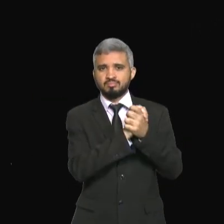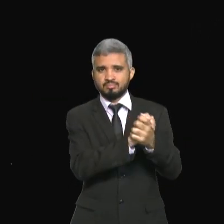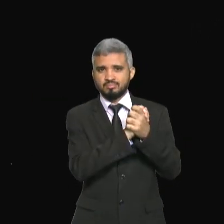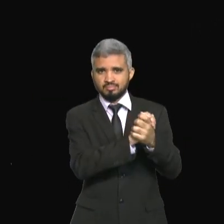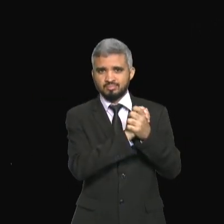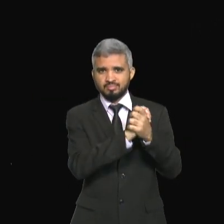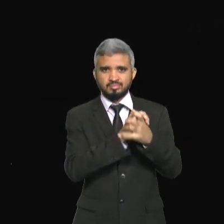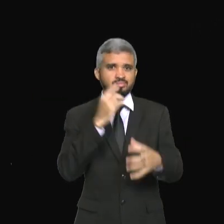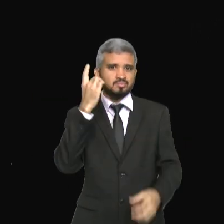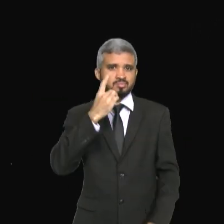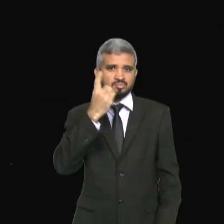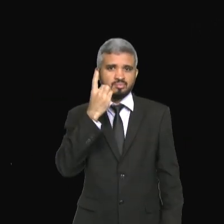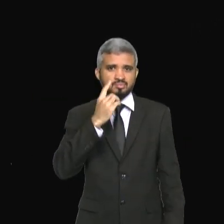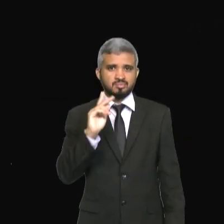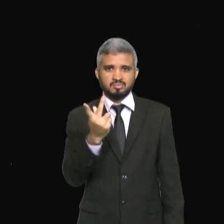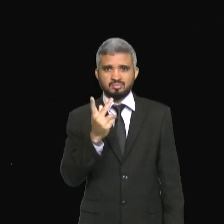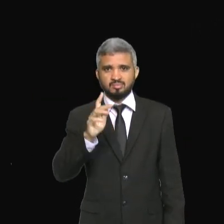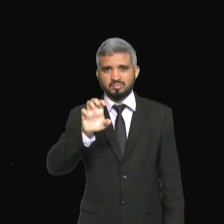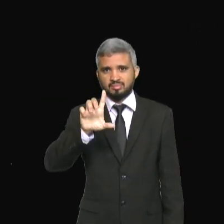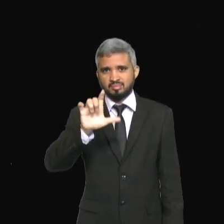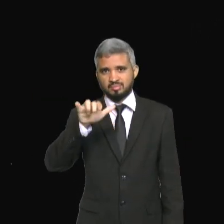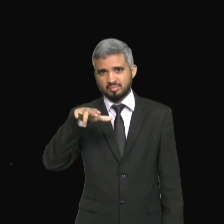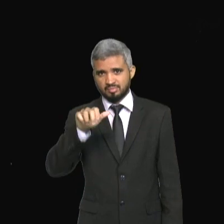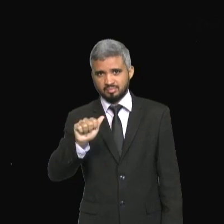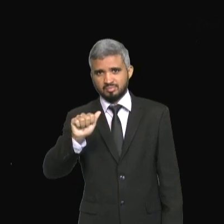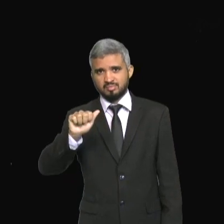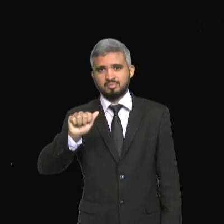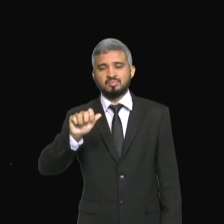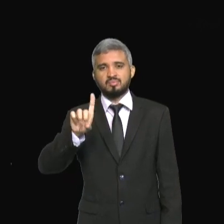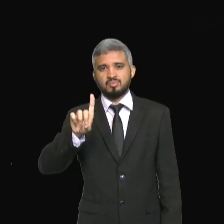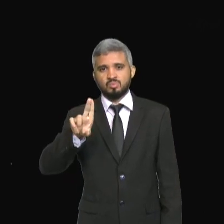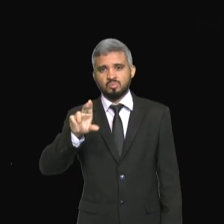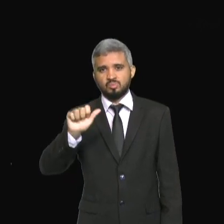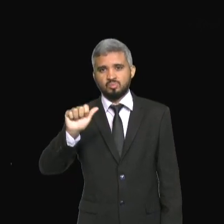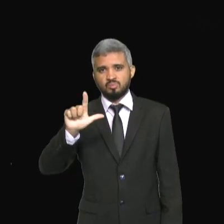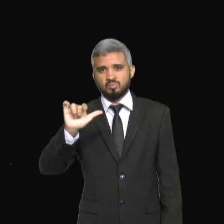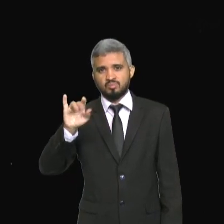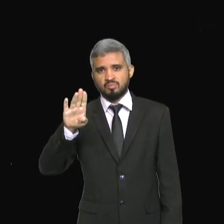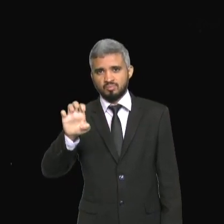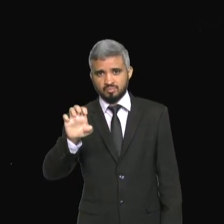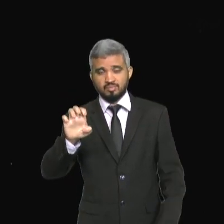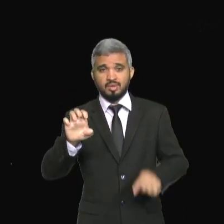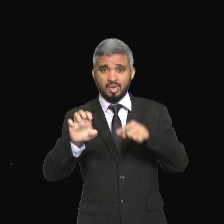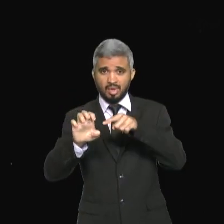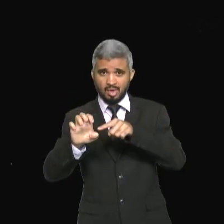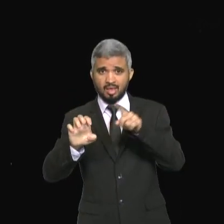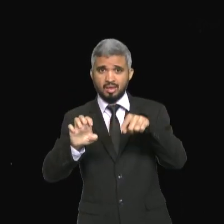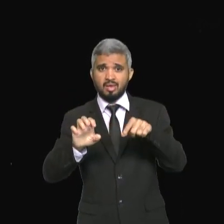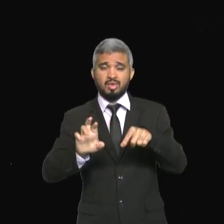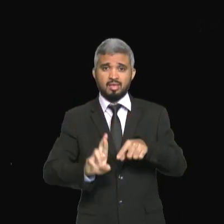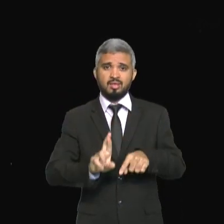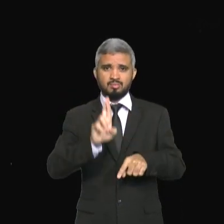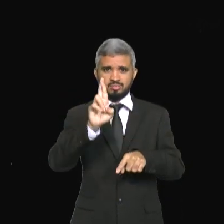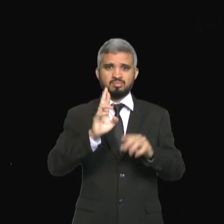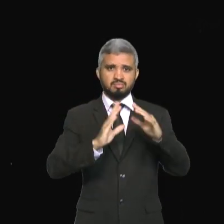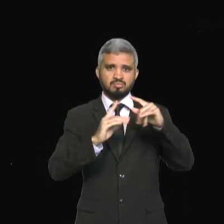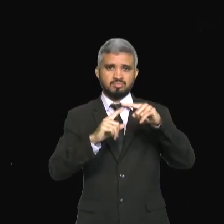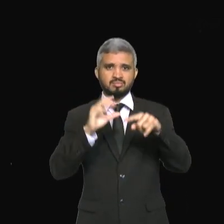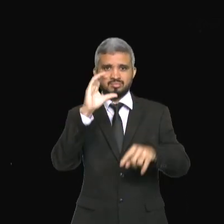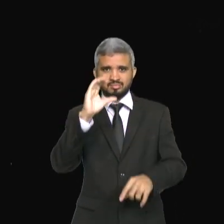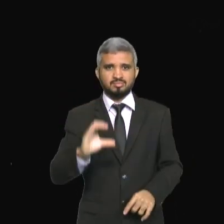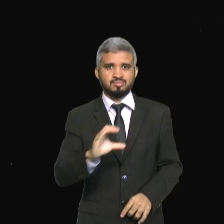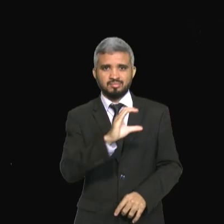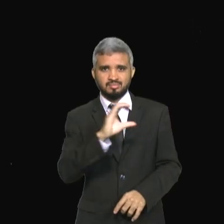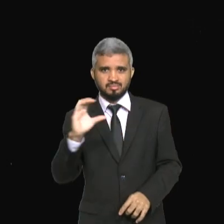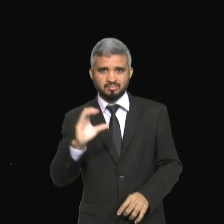que é da linha de frente da Igreja Católica, que está nesse momento recebendo o bispo Dom Wilson. Meu agradecimento, presidente.